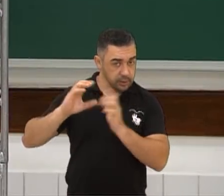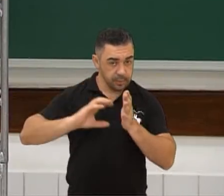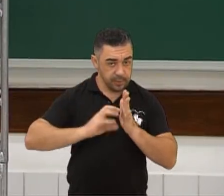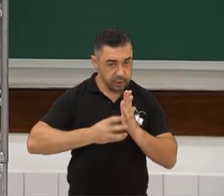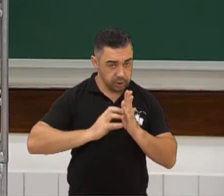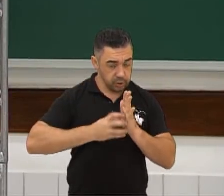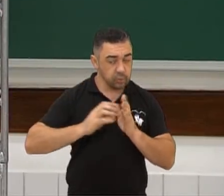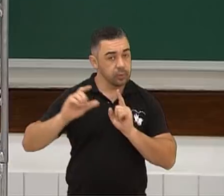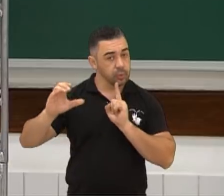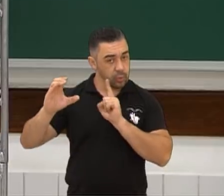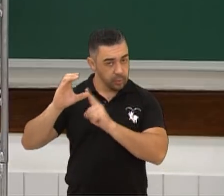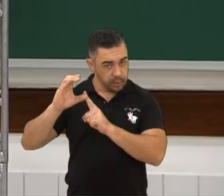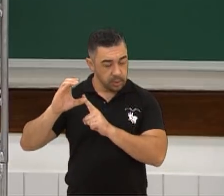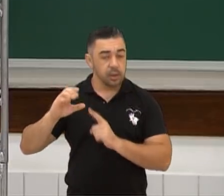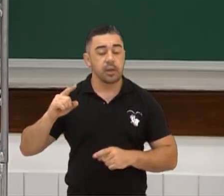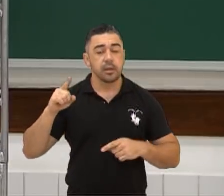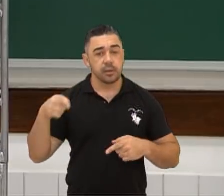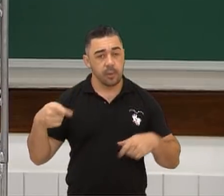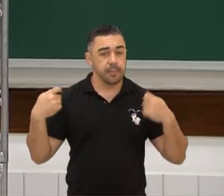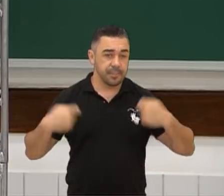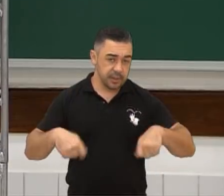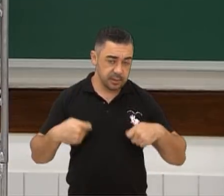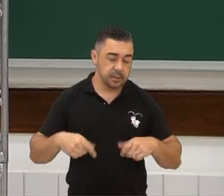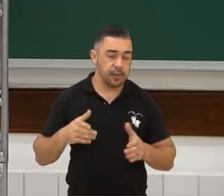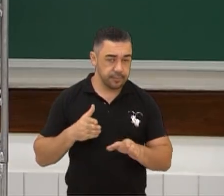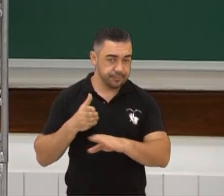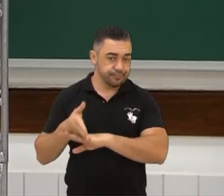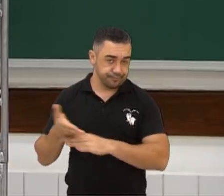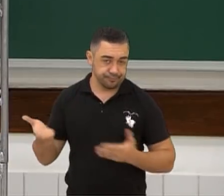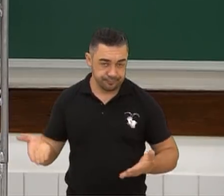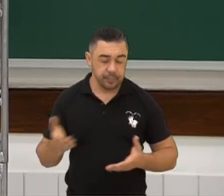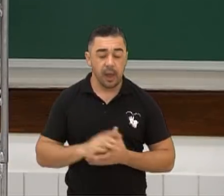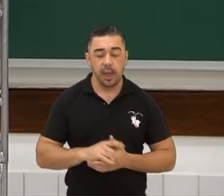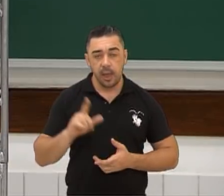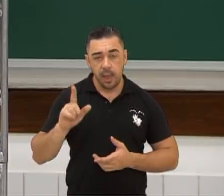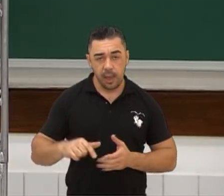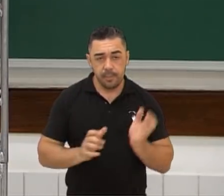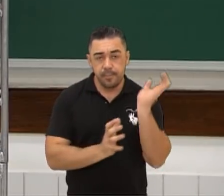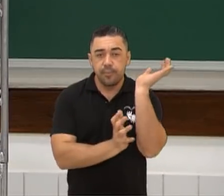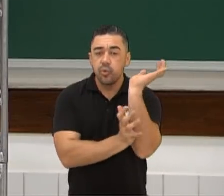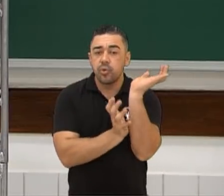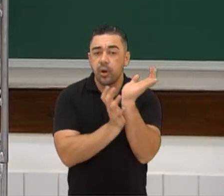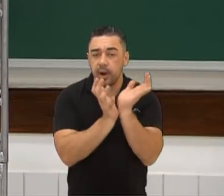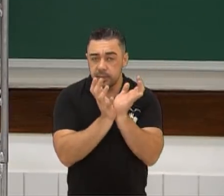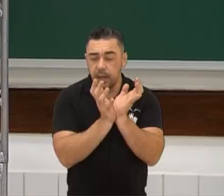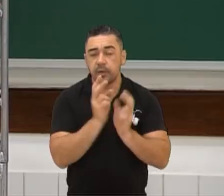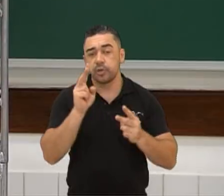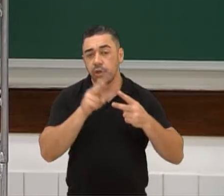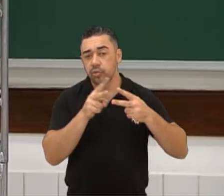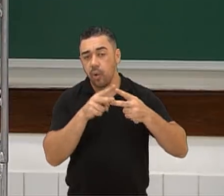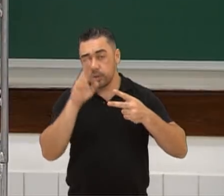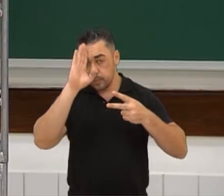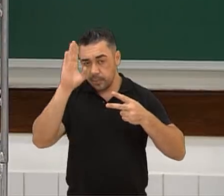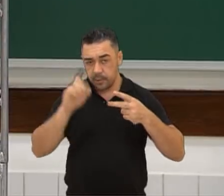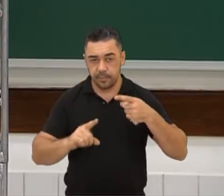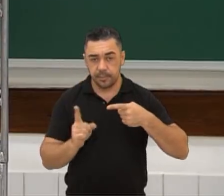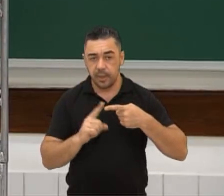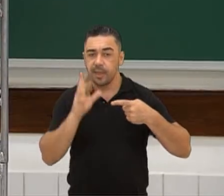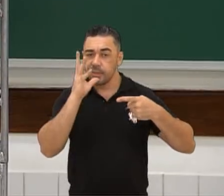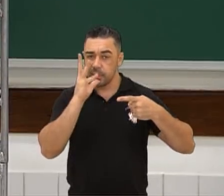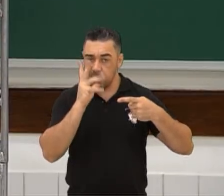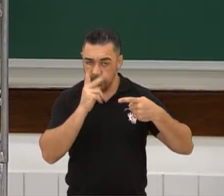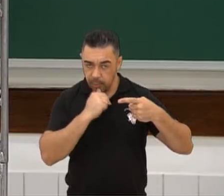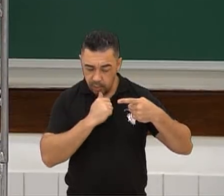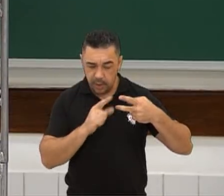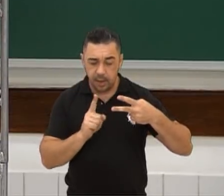governo essa burocracia deveria fazer parte do governo, e era uma burocracia marcada por duas características, lenta